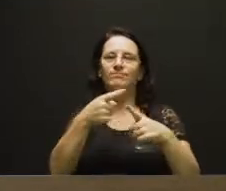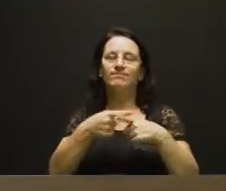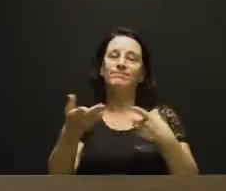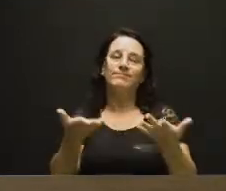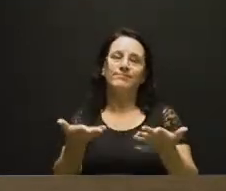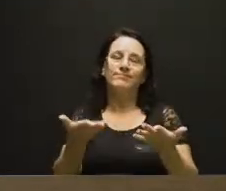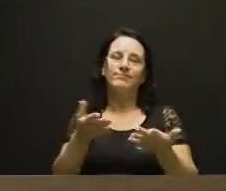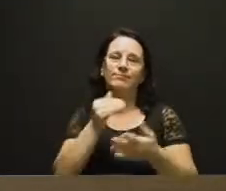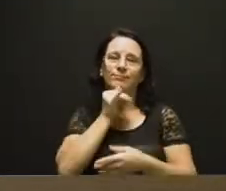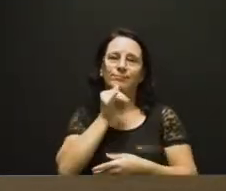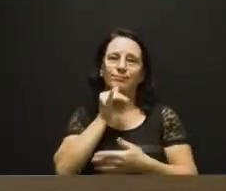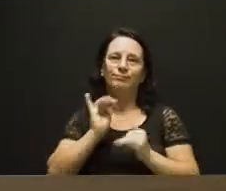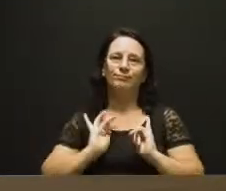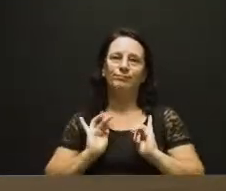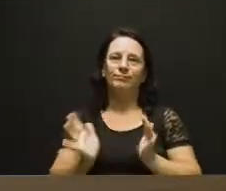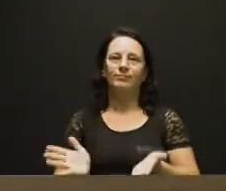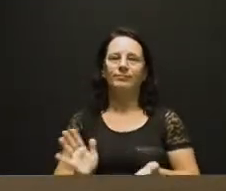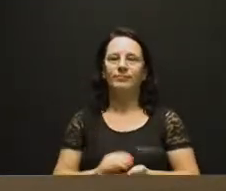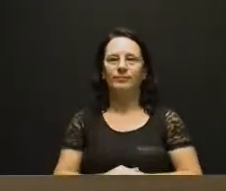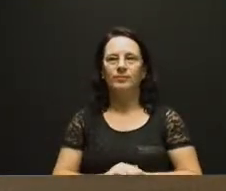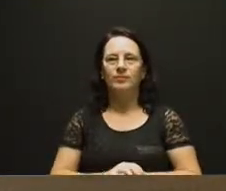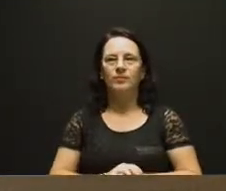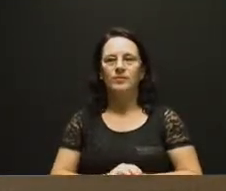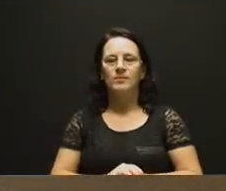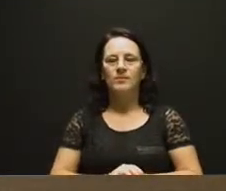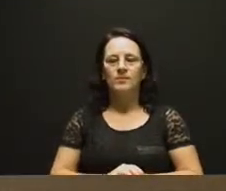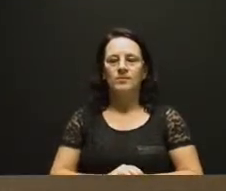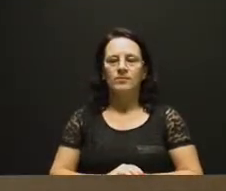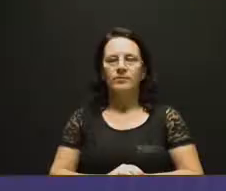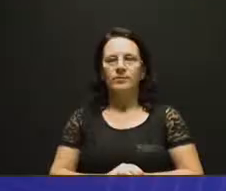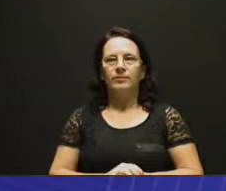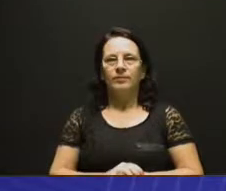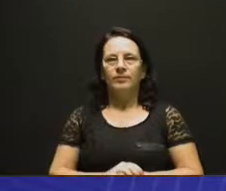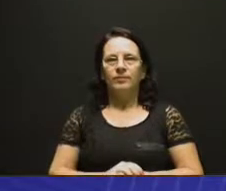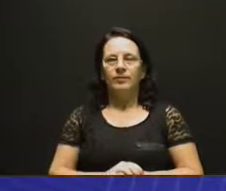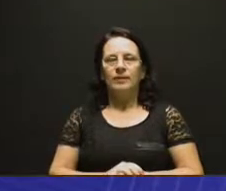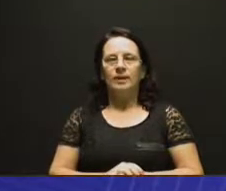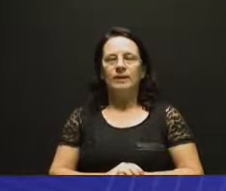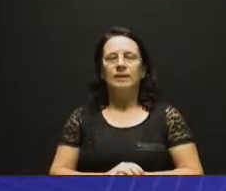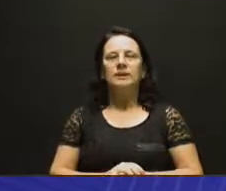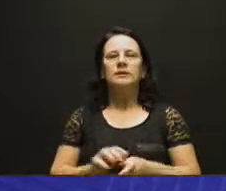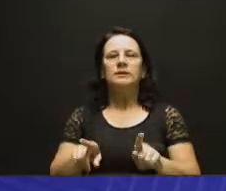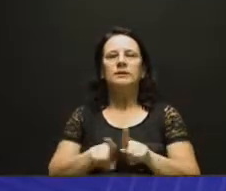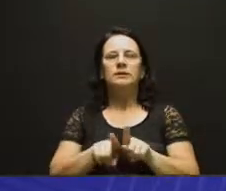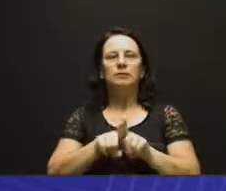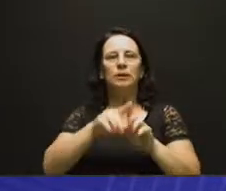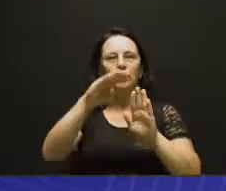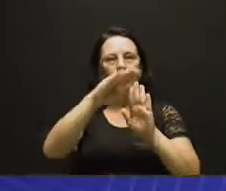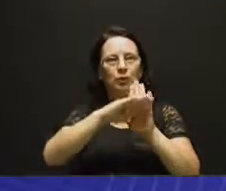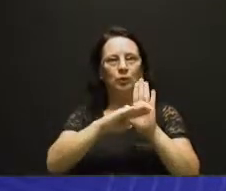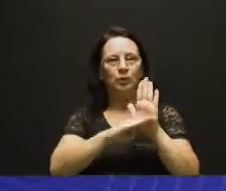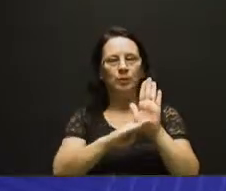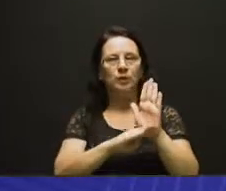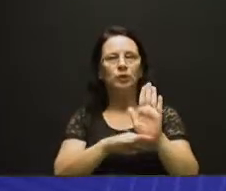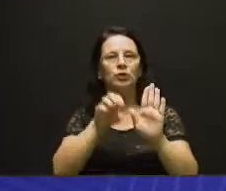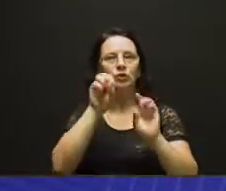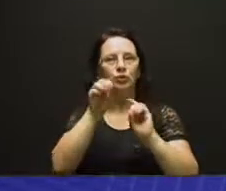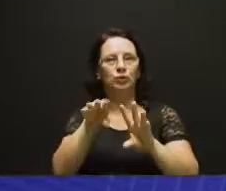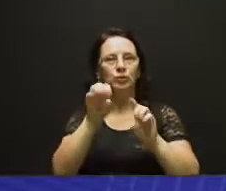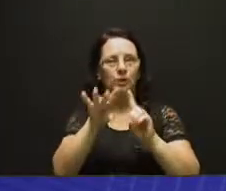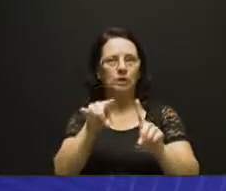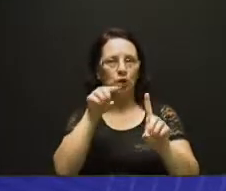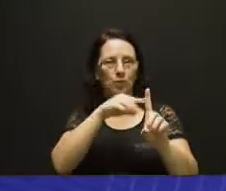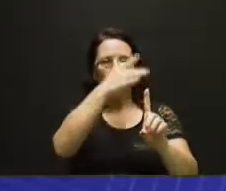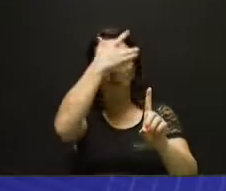lugar tá pode passar além disso o plano educacional individualizado aqui as pessoas